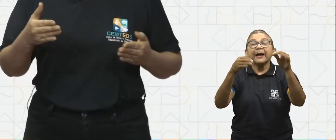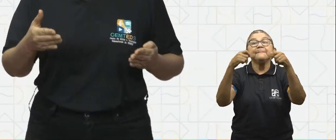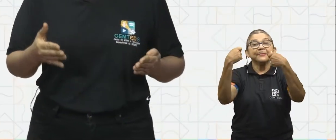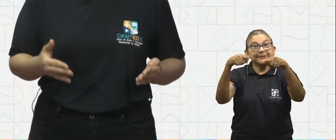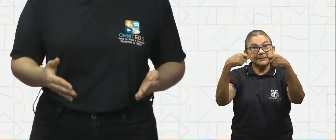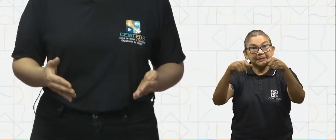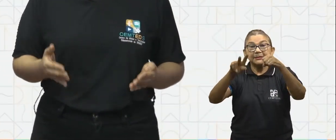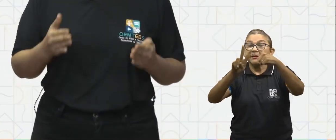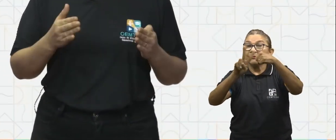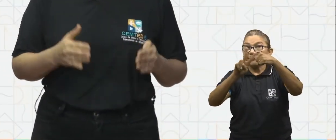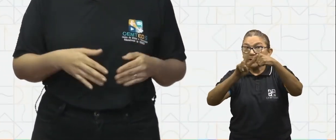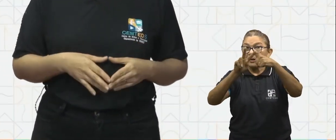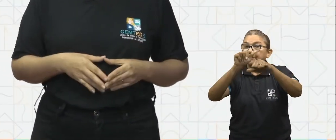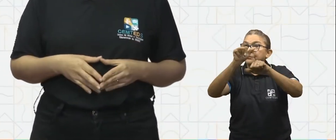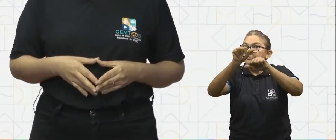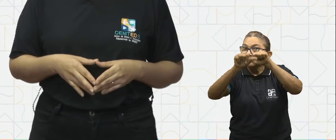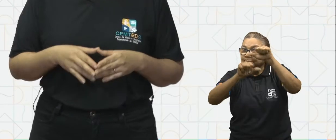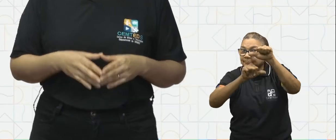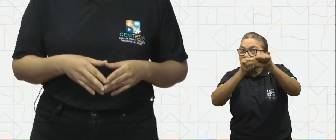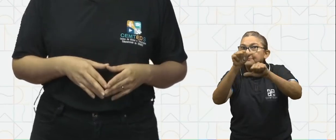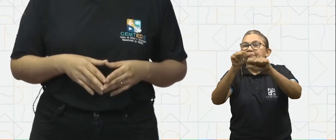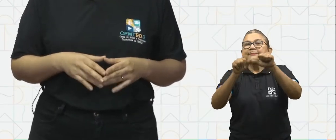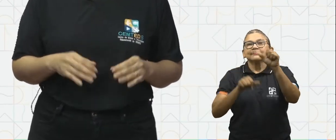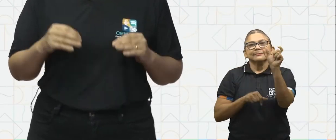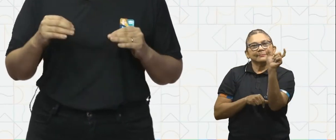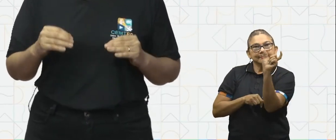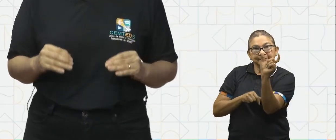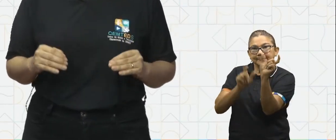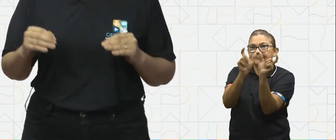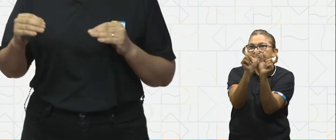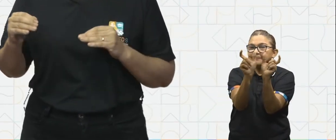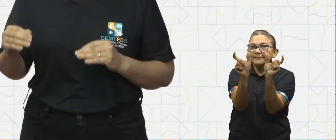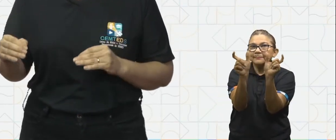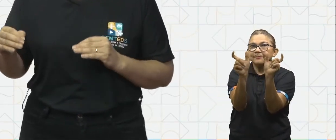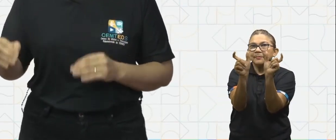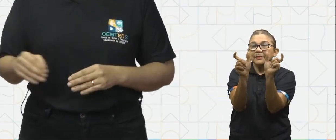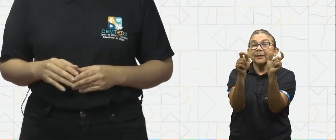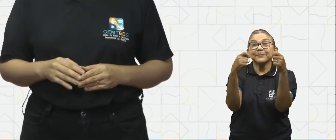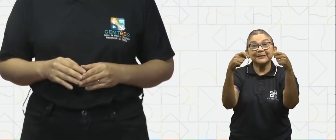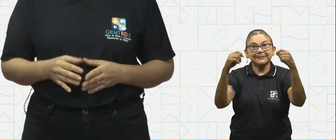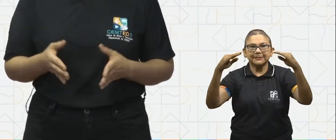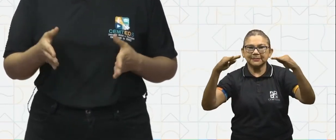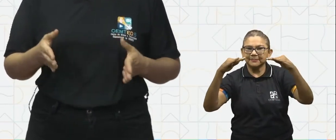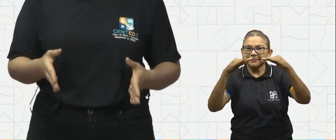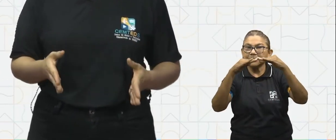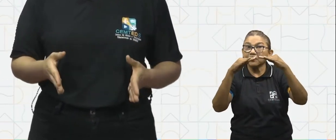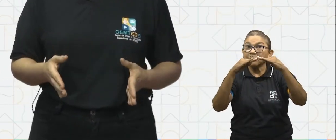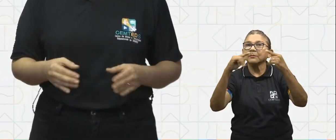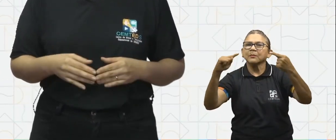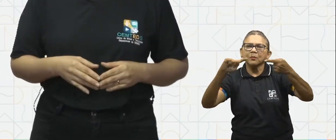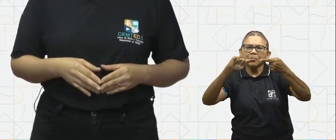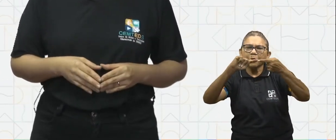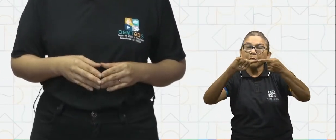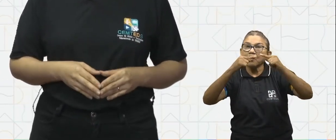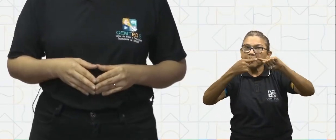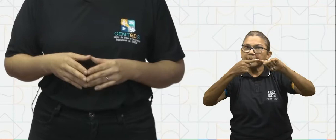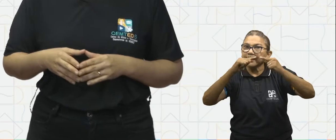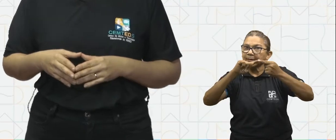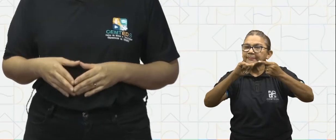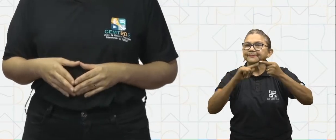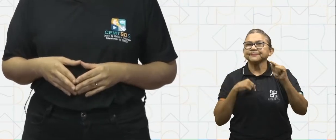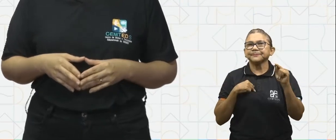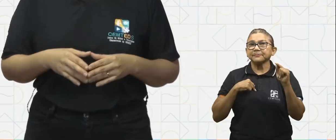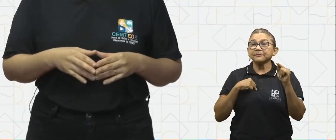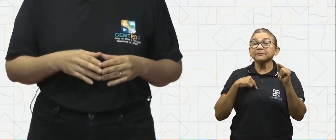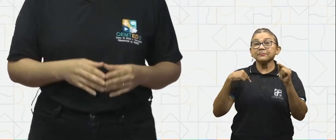haja harmonia em uma frase, é necessário que haja concordância. Nesse estudo, a